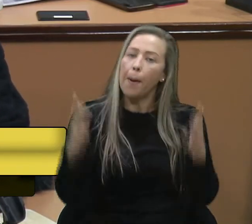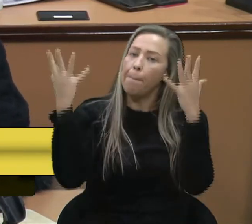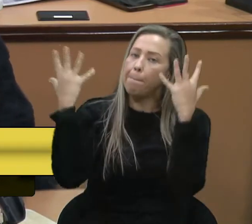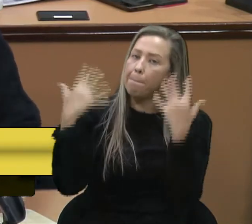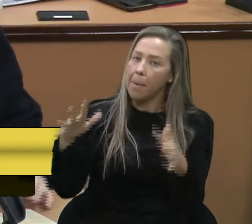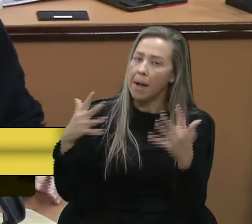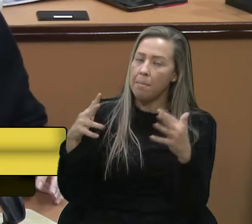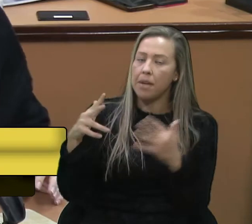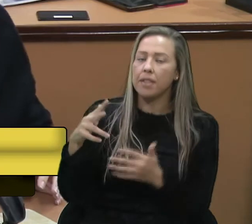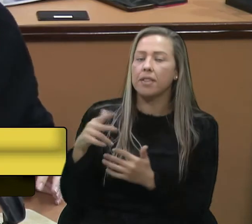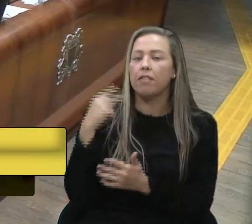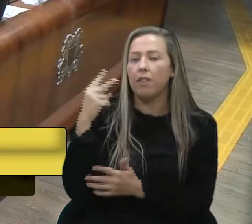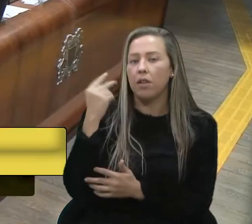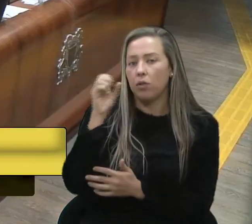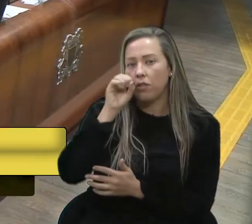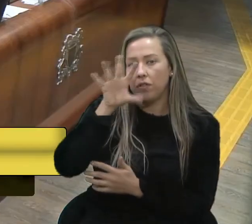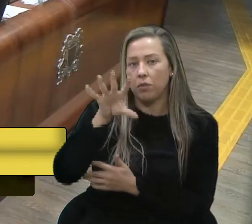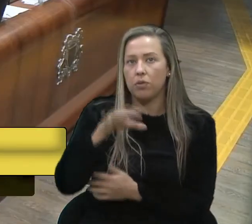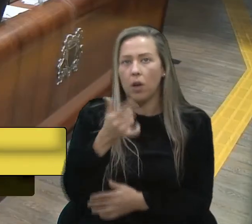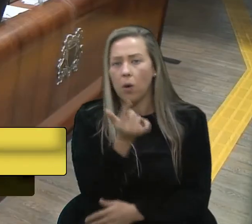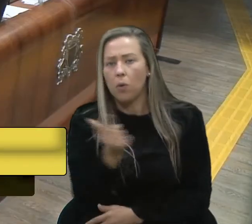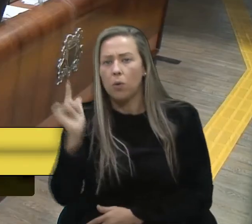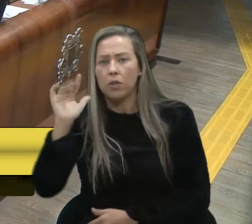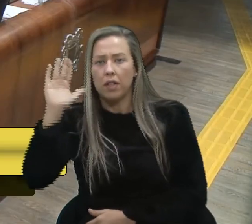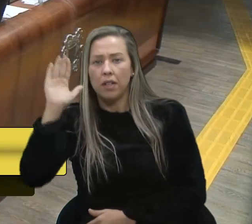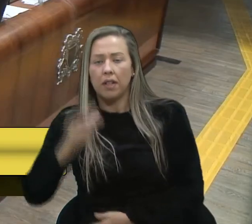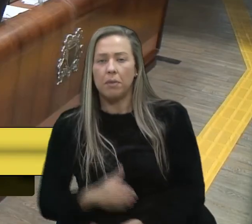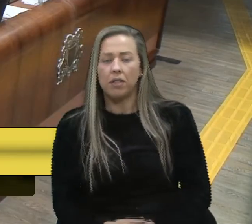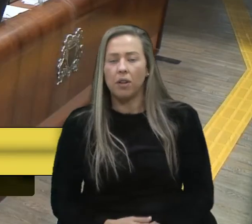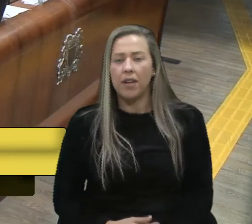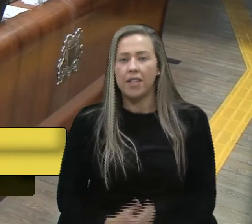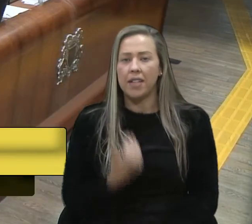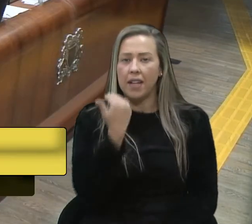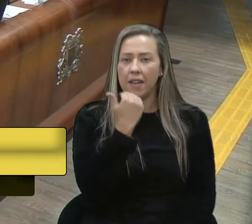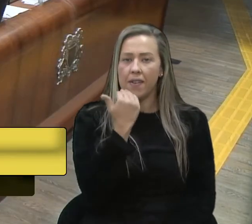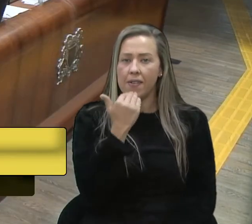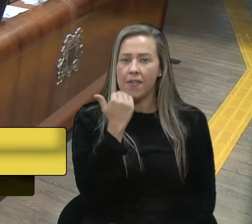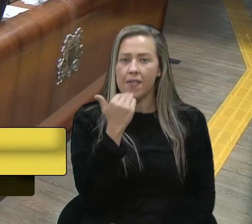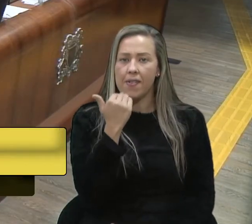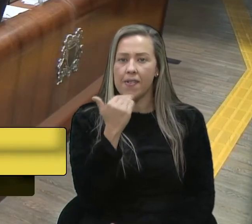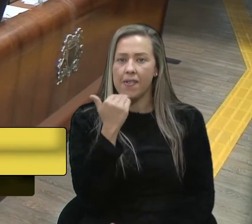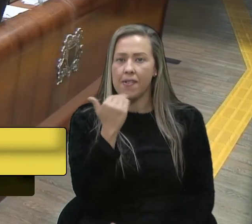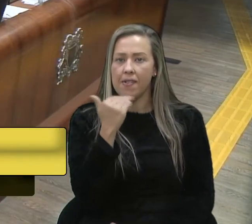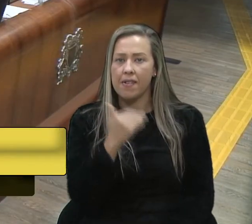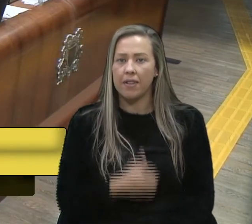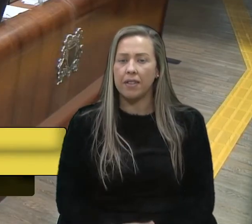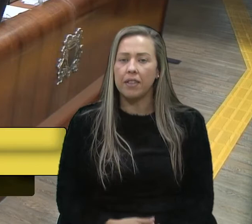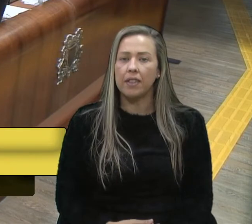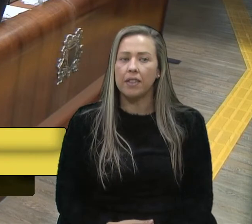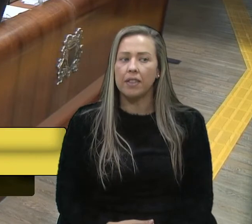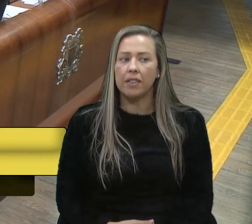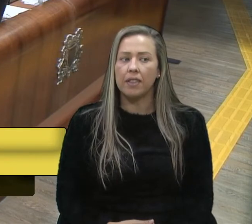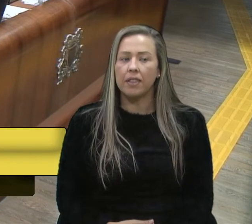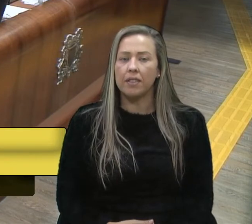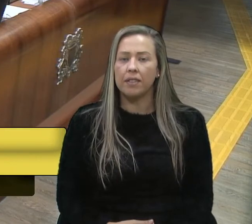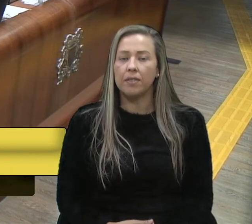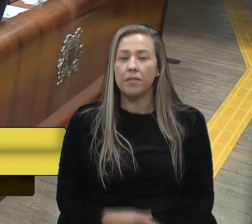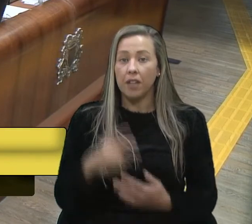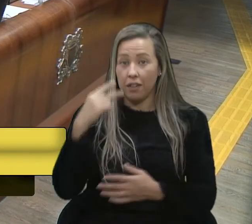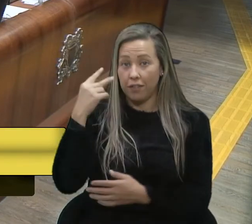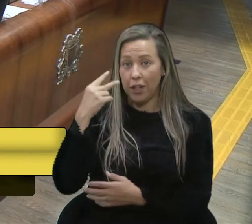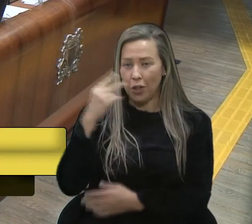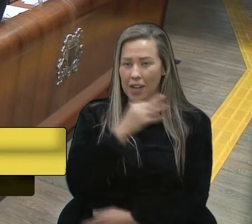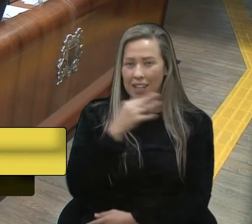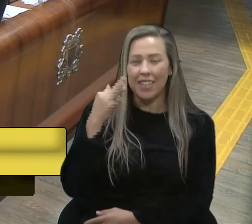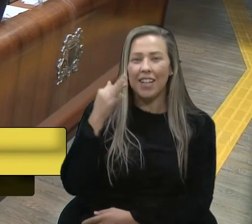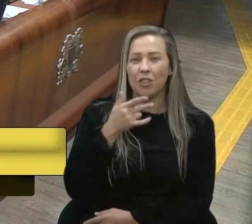vereador Fiuza. Obrigado, vereadora Tati. Vereador Marisol, de imediato, por gentileza. Vamos lá, rapidinho. Só a vereadora Tati traz essa